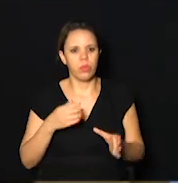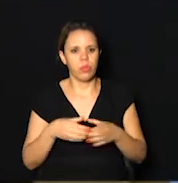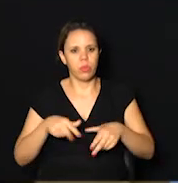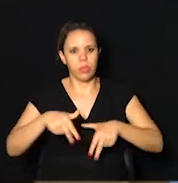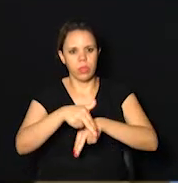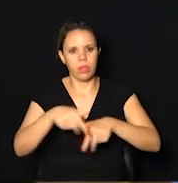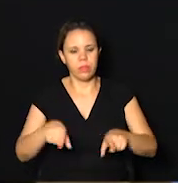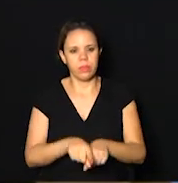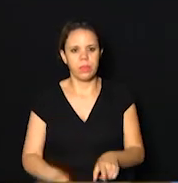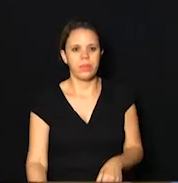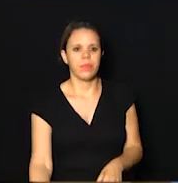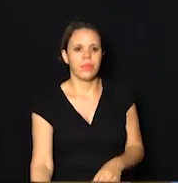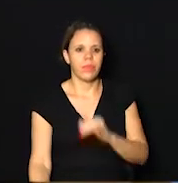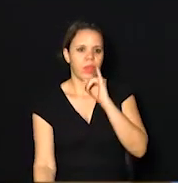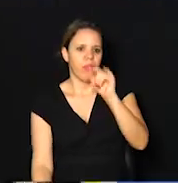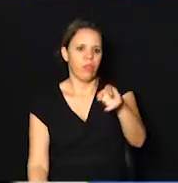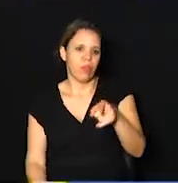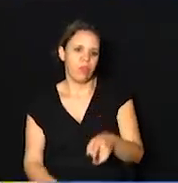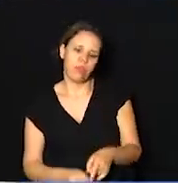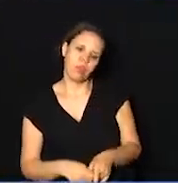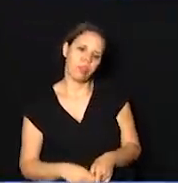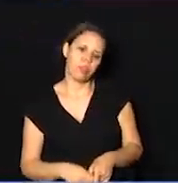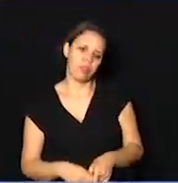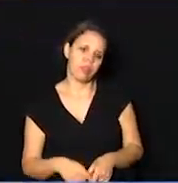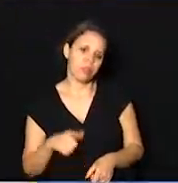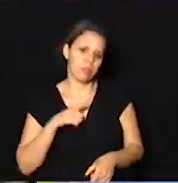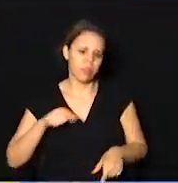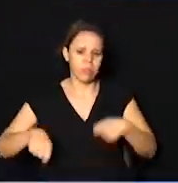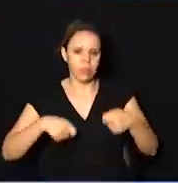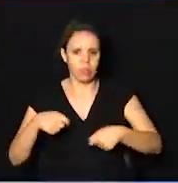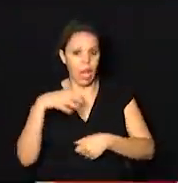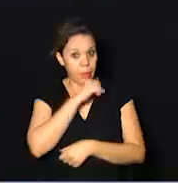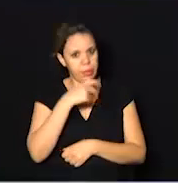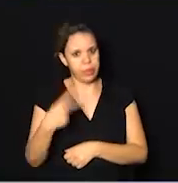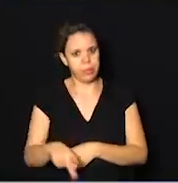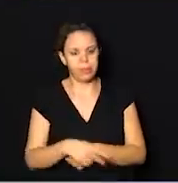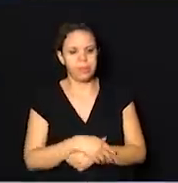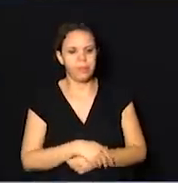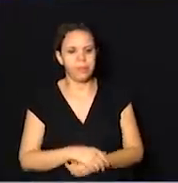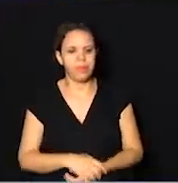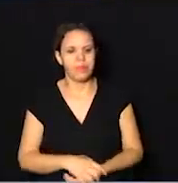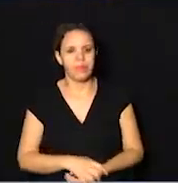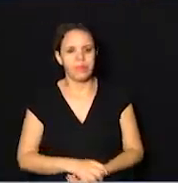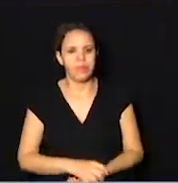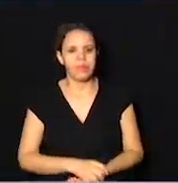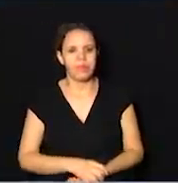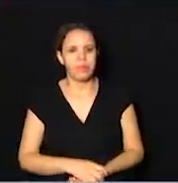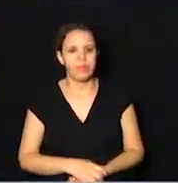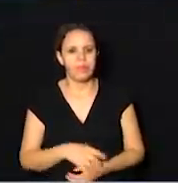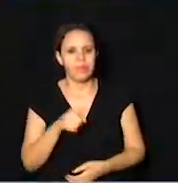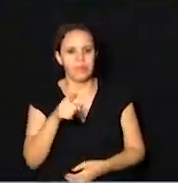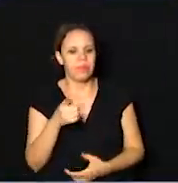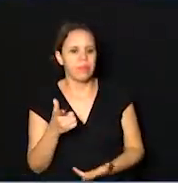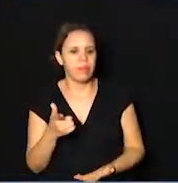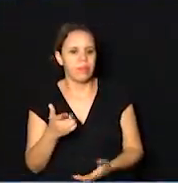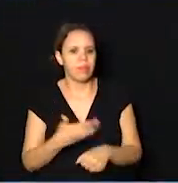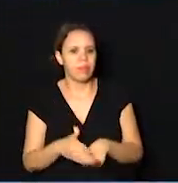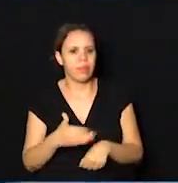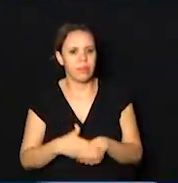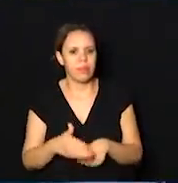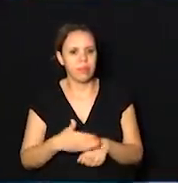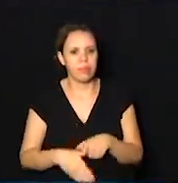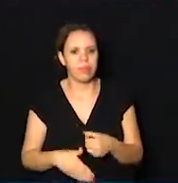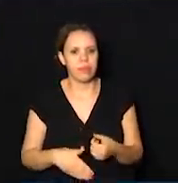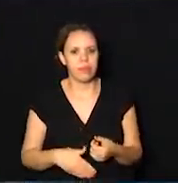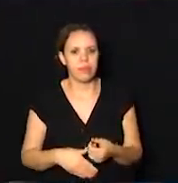o volante também mas ele funciona para você precisa trocar raquete que é muito rápida para você então você precisa colocar em